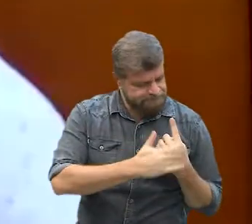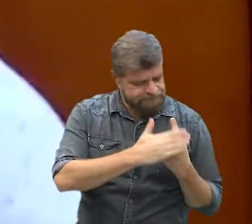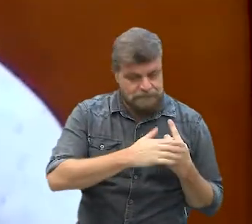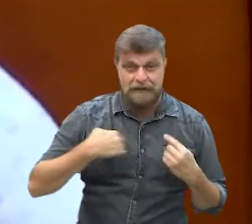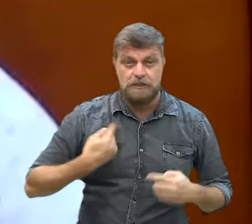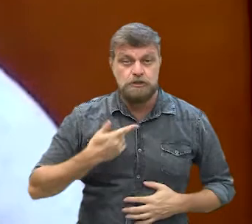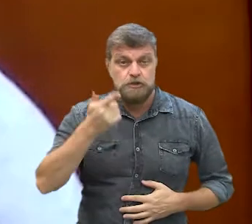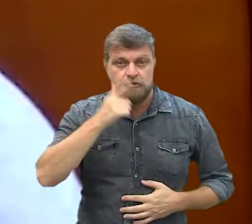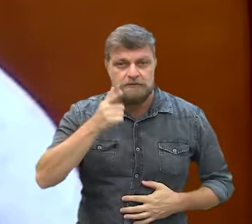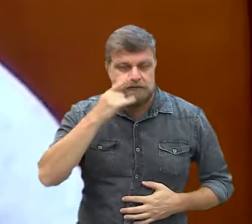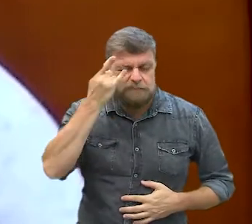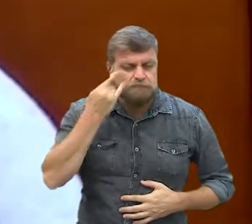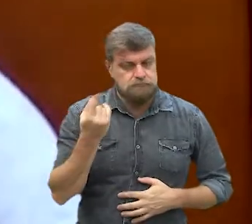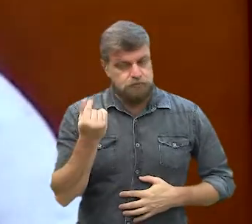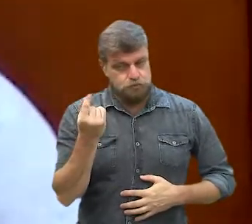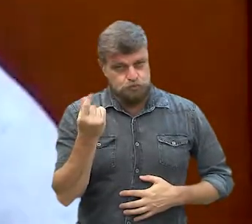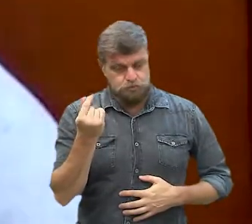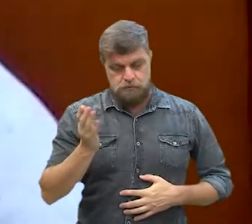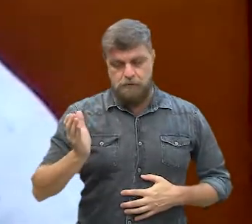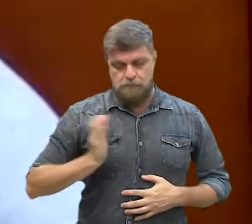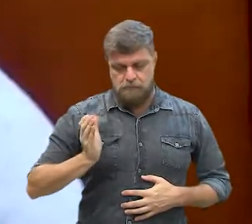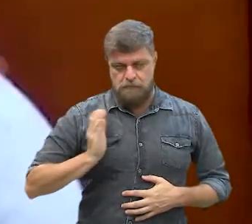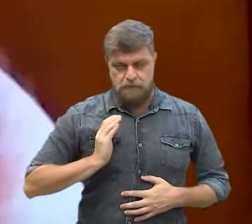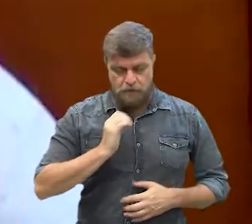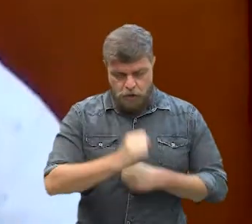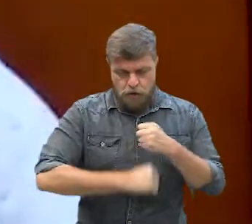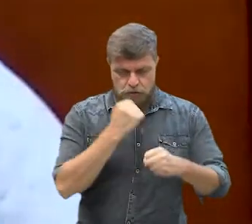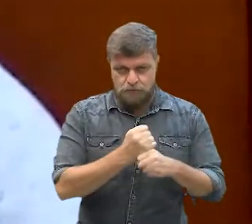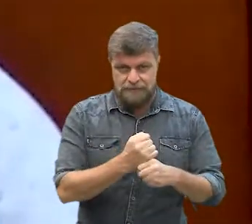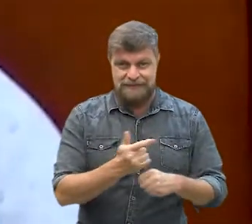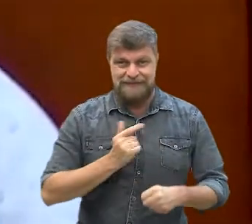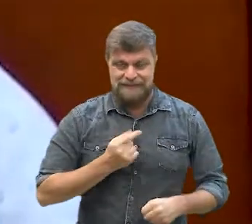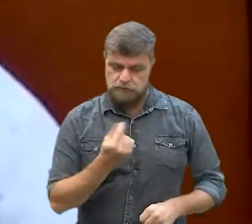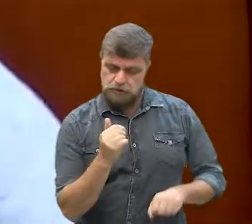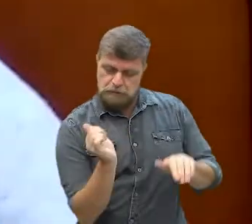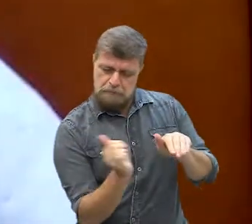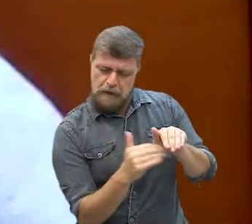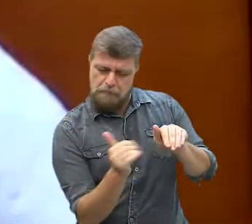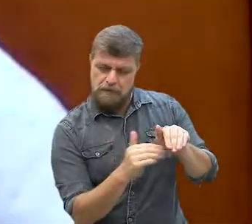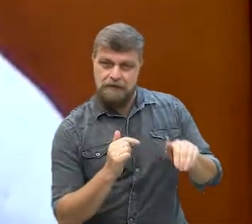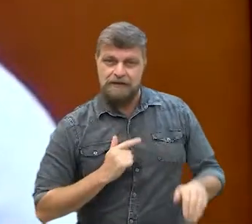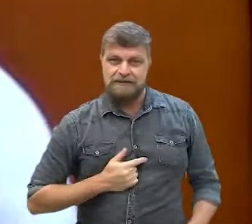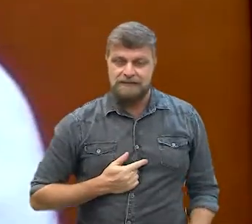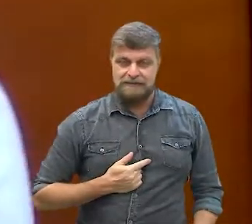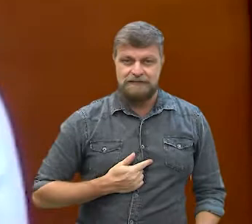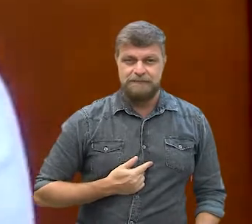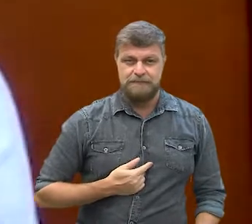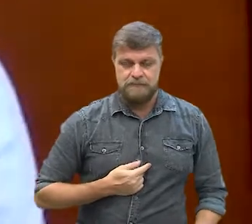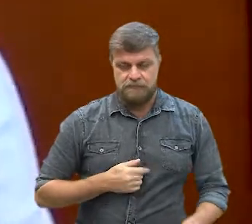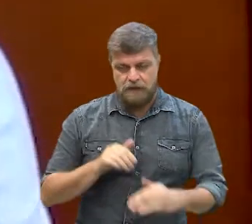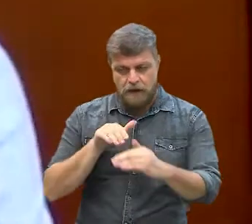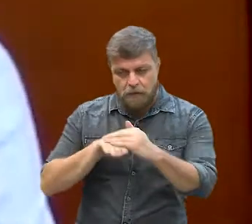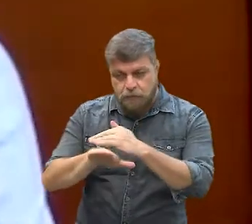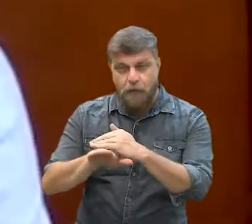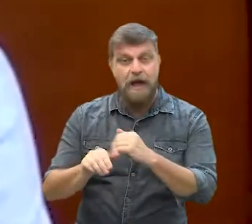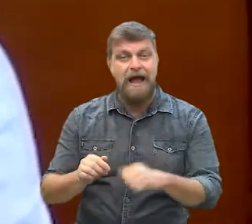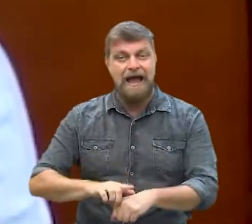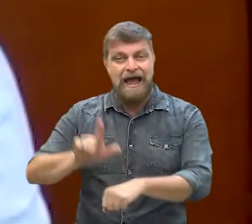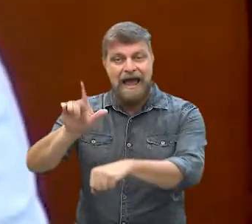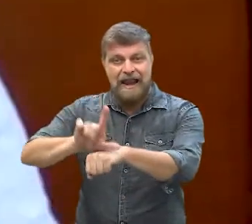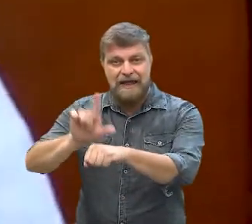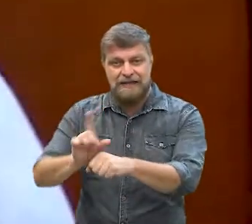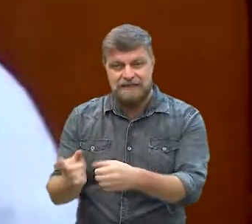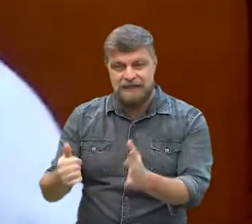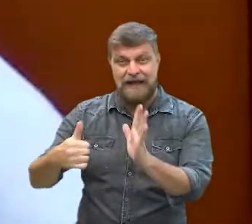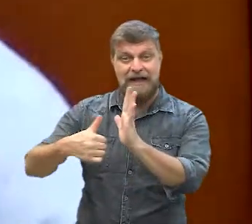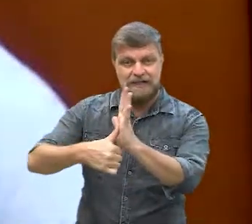conseguiu rentabilizar bastante durante o ano, fazer um fluxo de caixa que permitisse a gente investir mais uma parte e